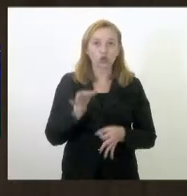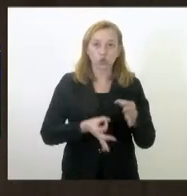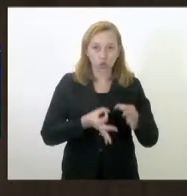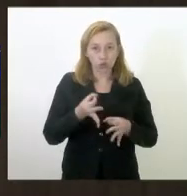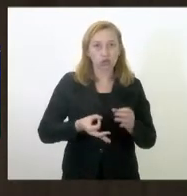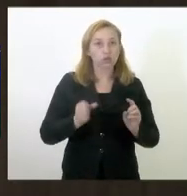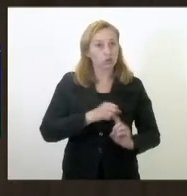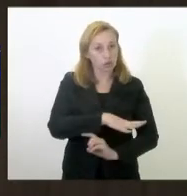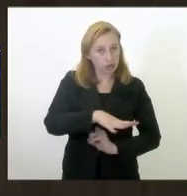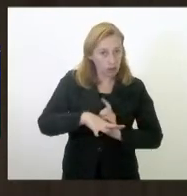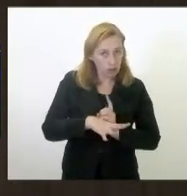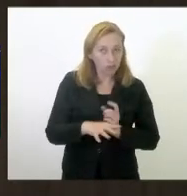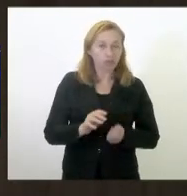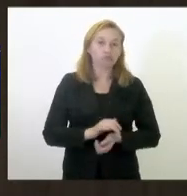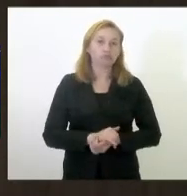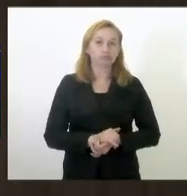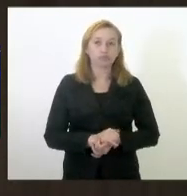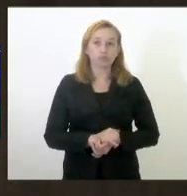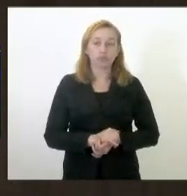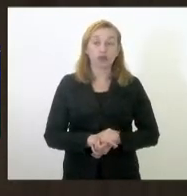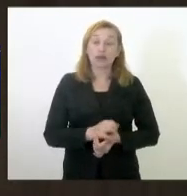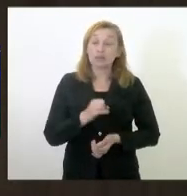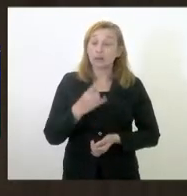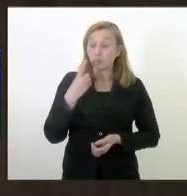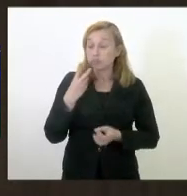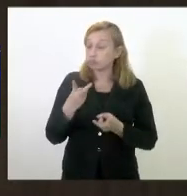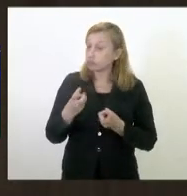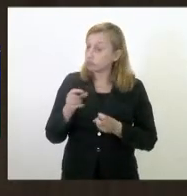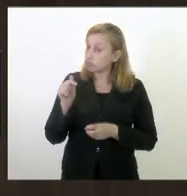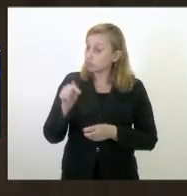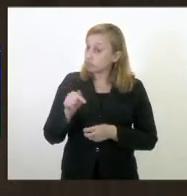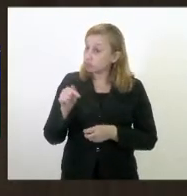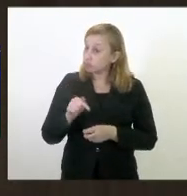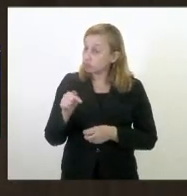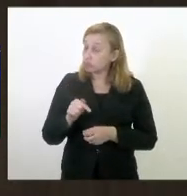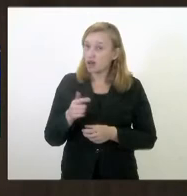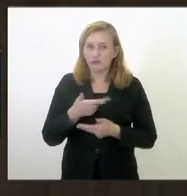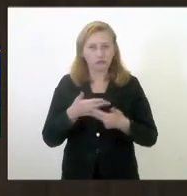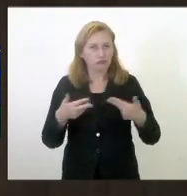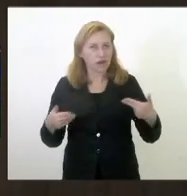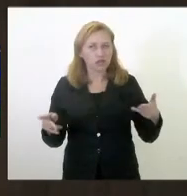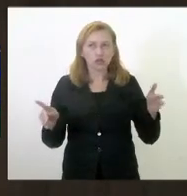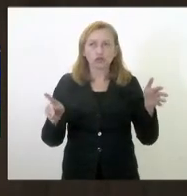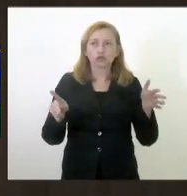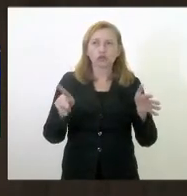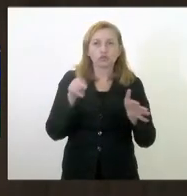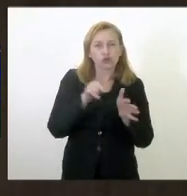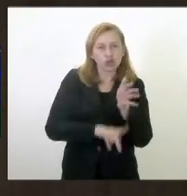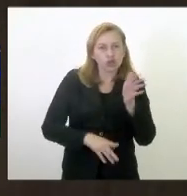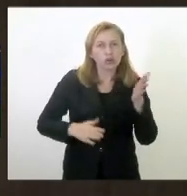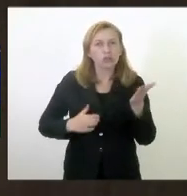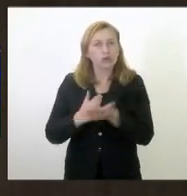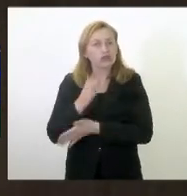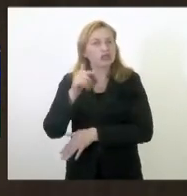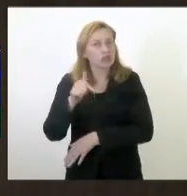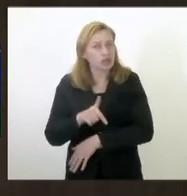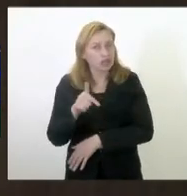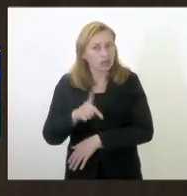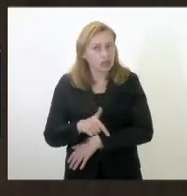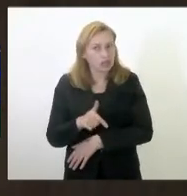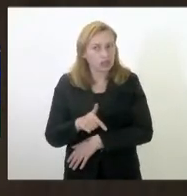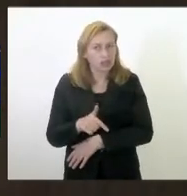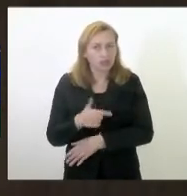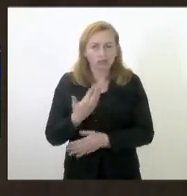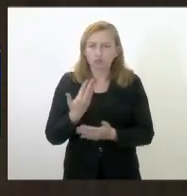social. Se pegar aqui, vários projetos que foram aprovados aqui, dando isenção, não tiveram